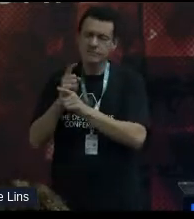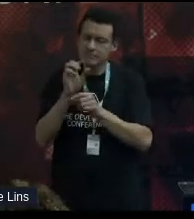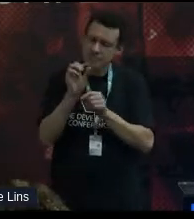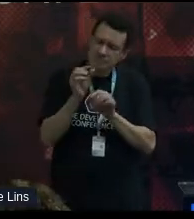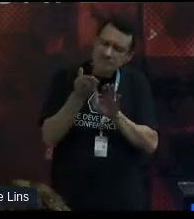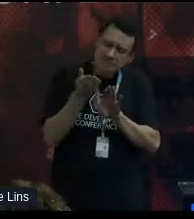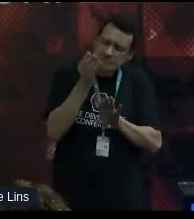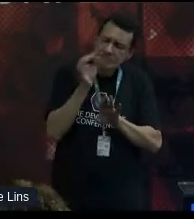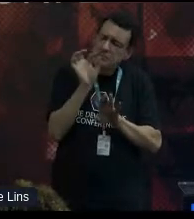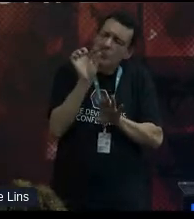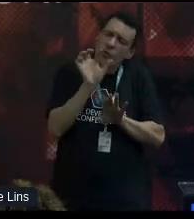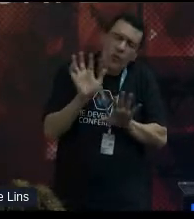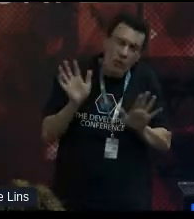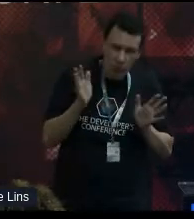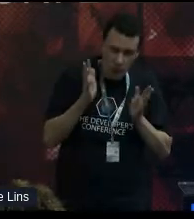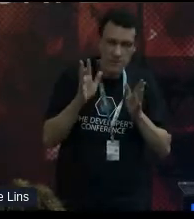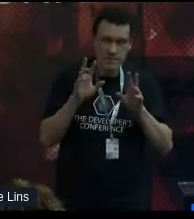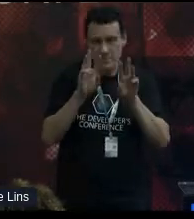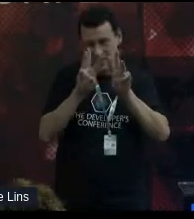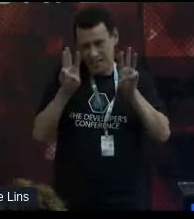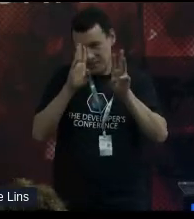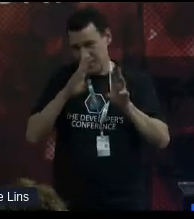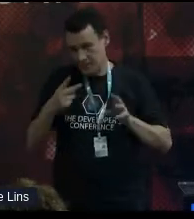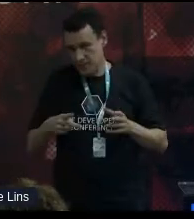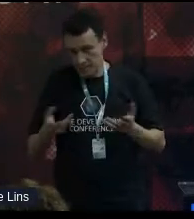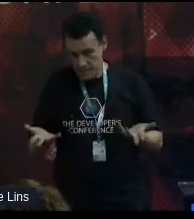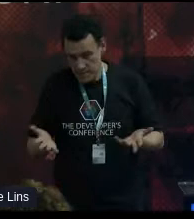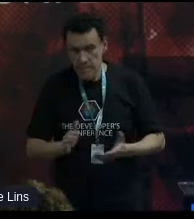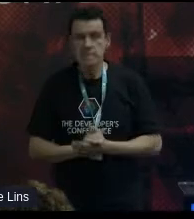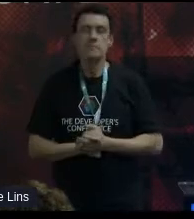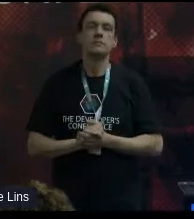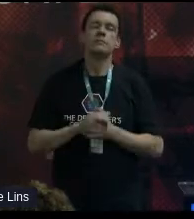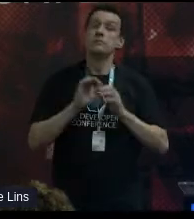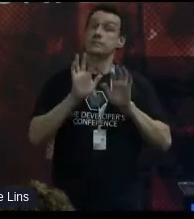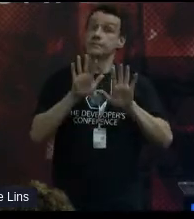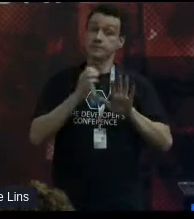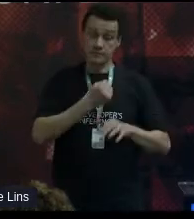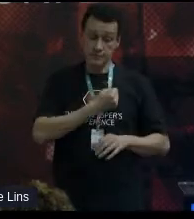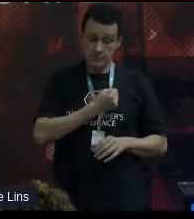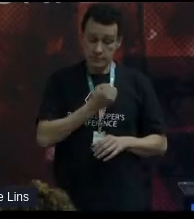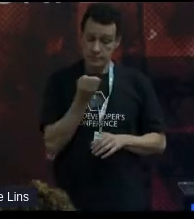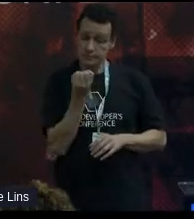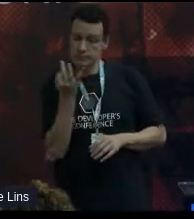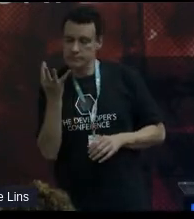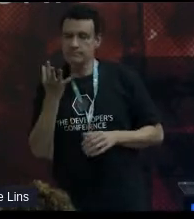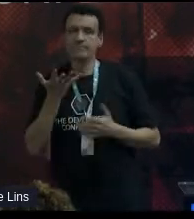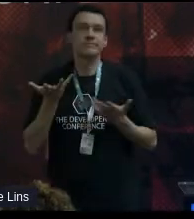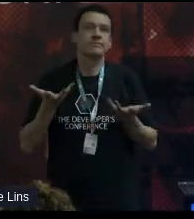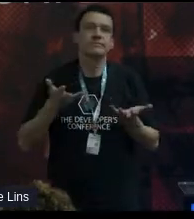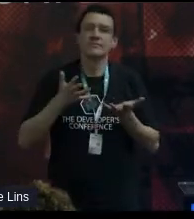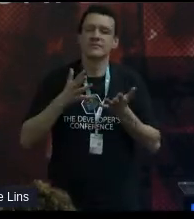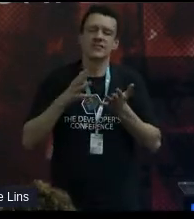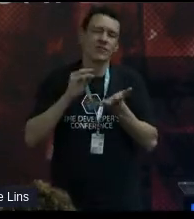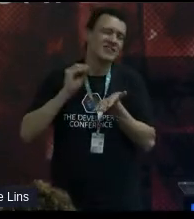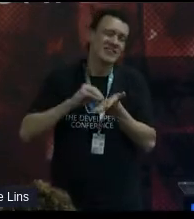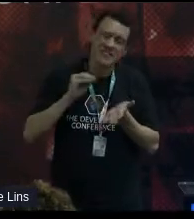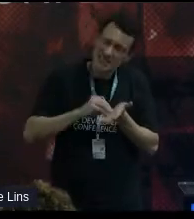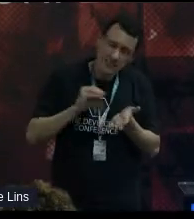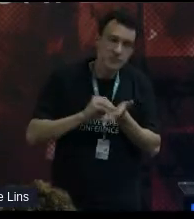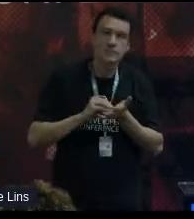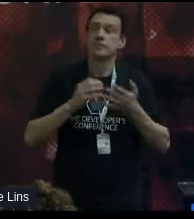acessibilidade dos sites brasileiros, embora esse número ainda esteja muito longe de ser o ideal,